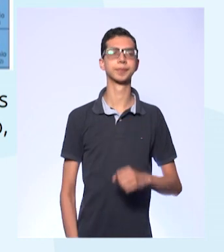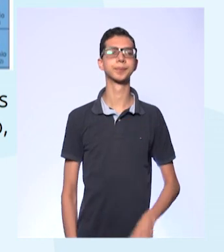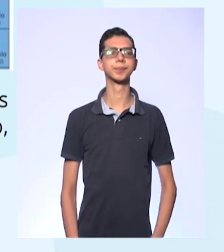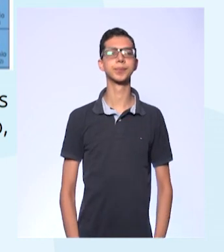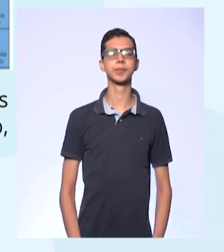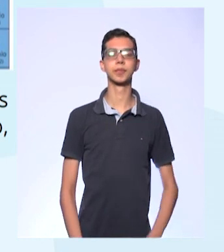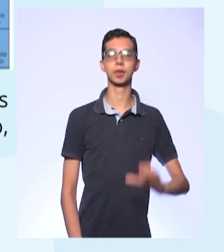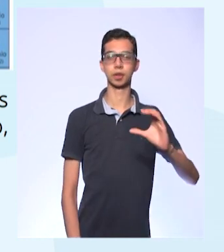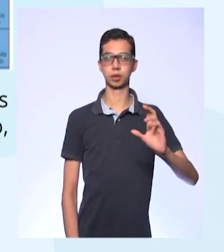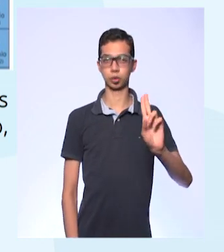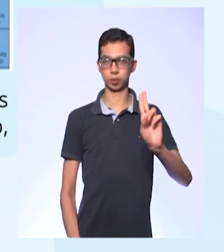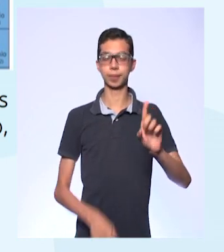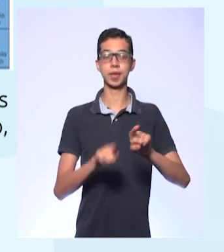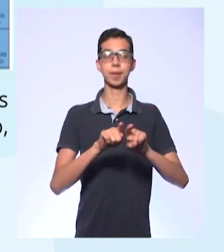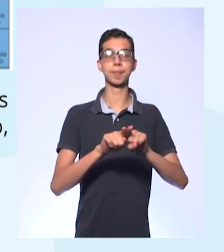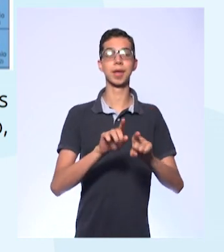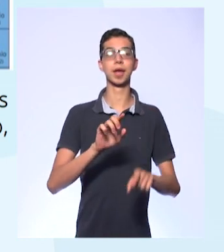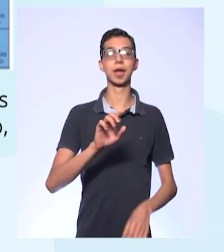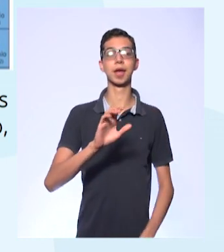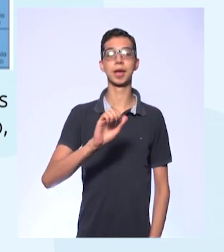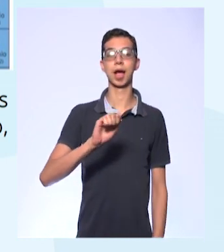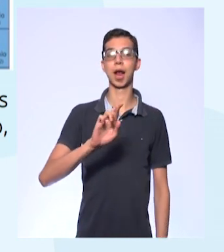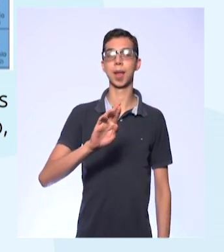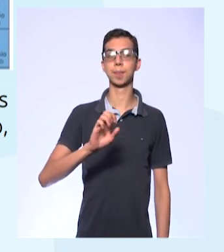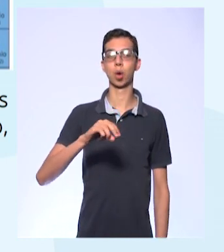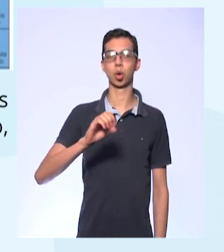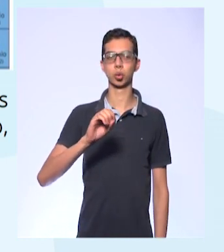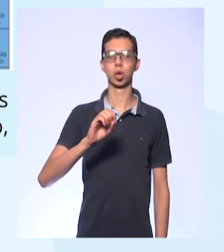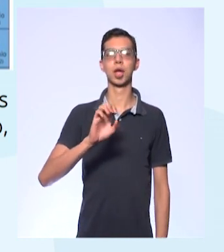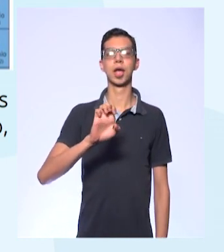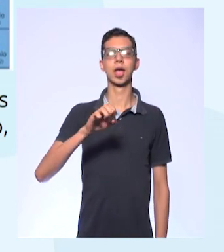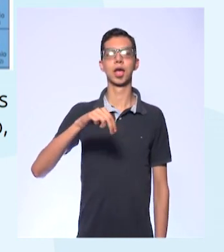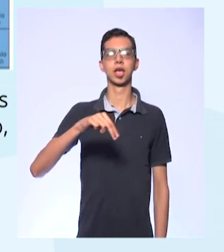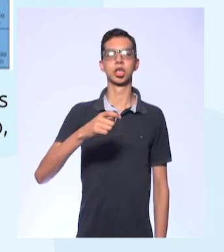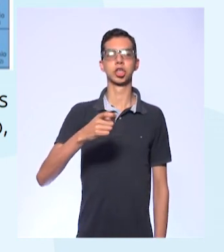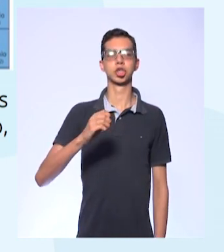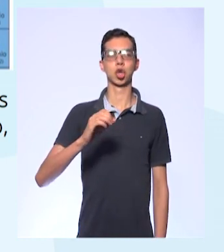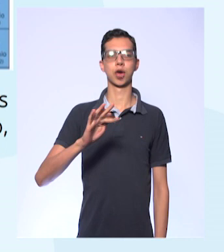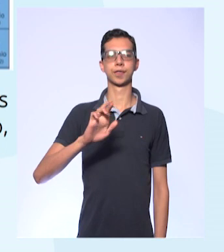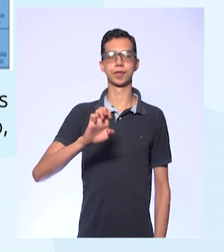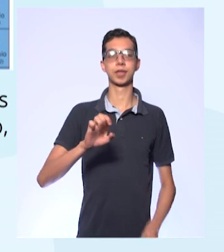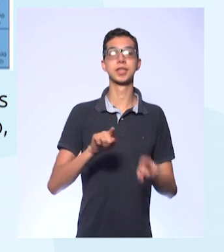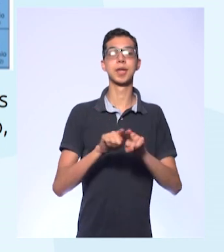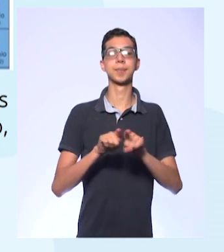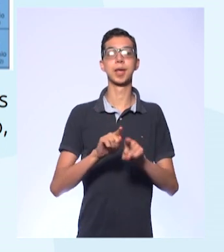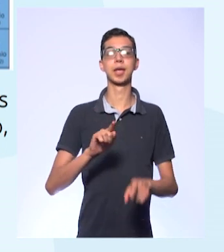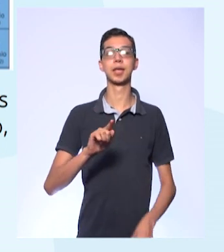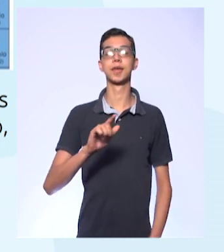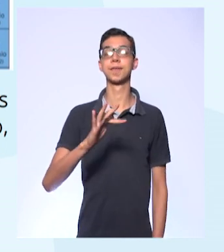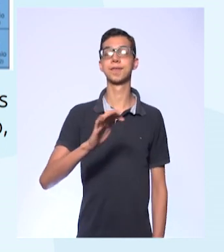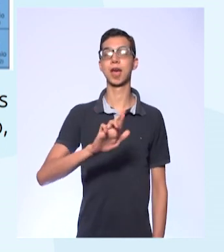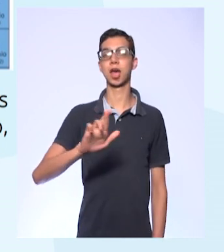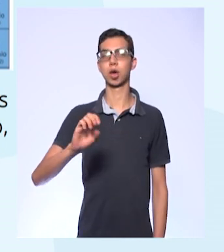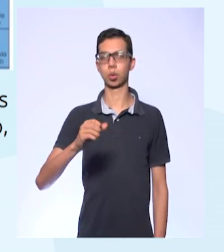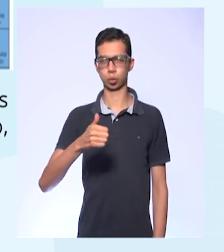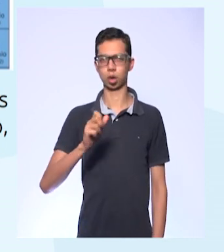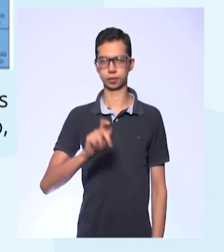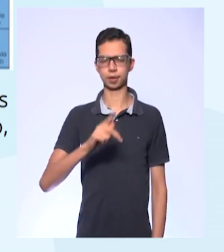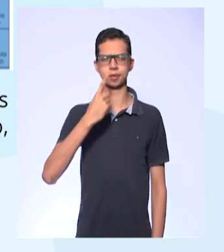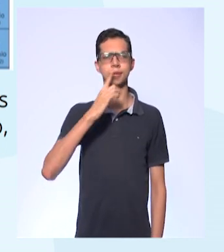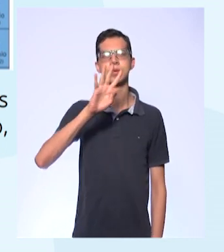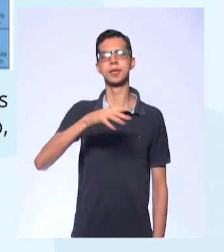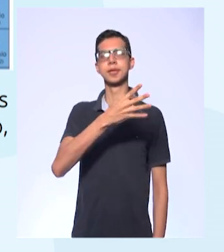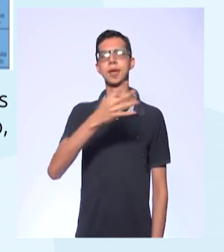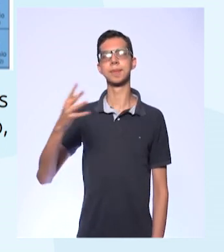consigam enxergar. Tentei ampliar o máximo possível. Então, eu tenho uma fração aí da tabela periódica contém os elementos que vocês precisam,